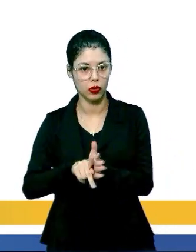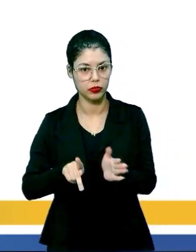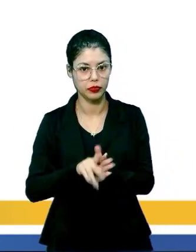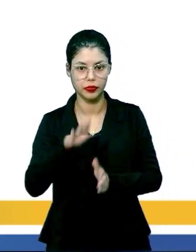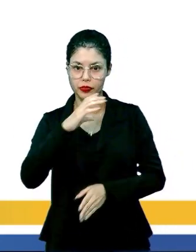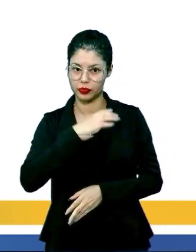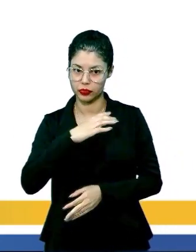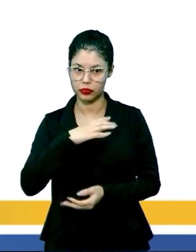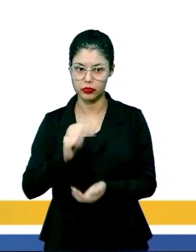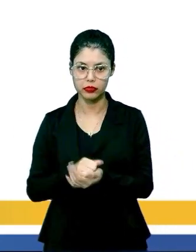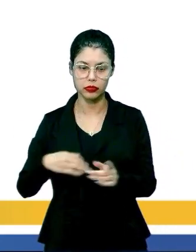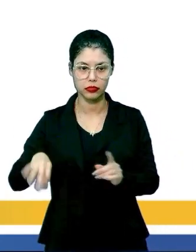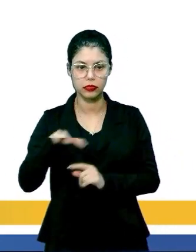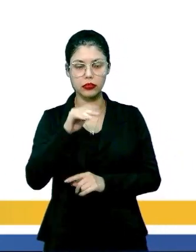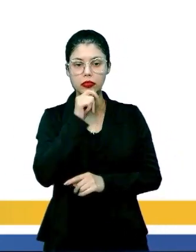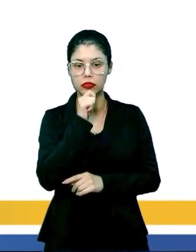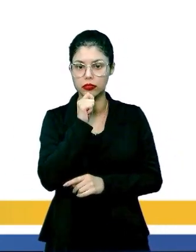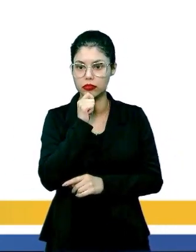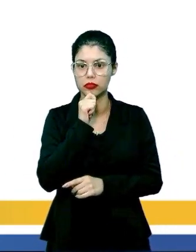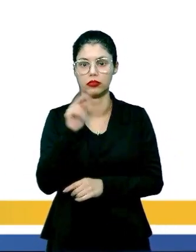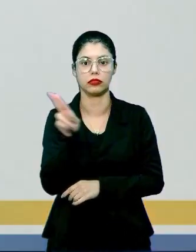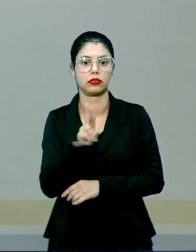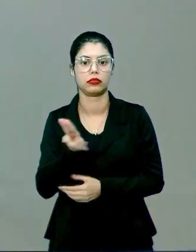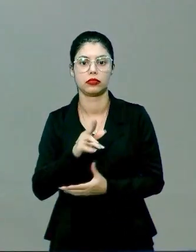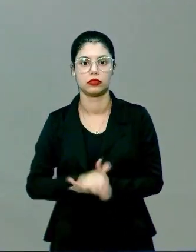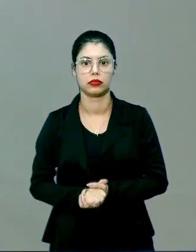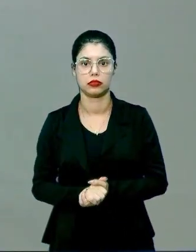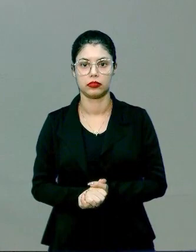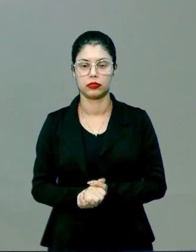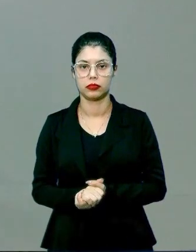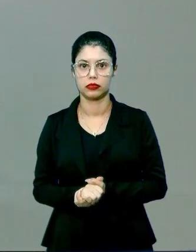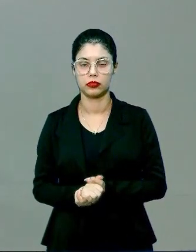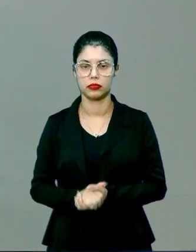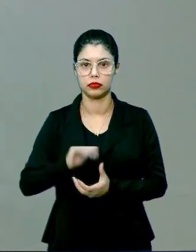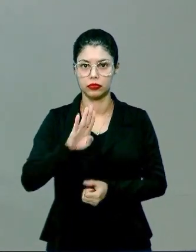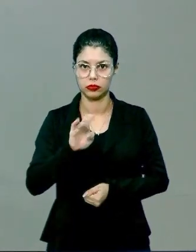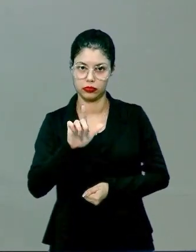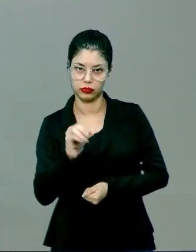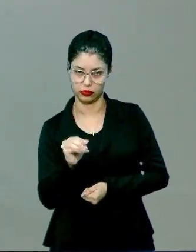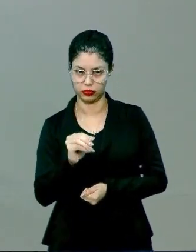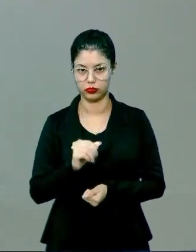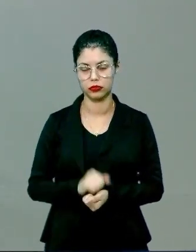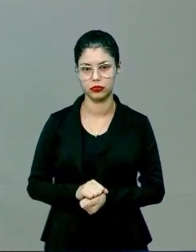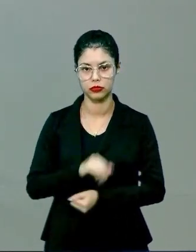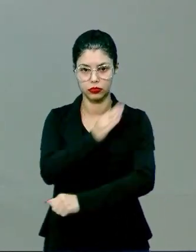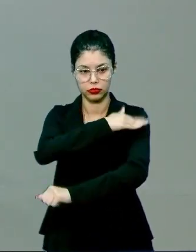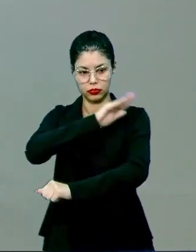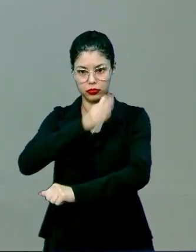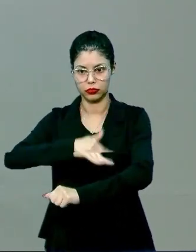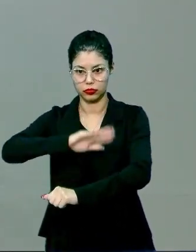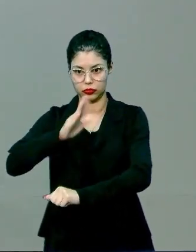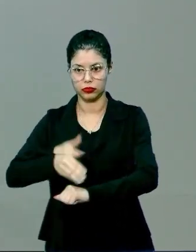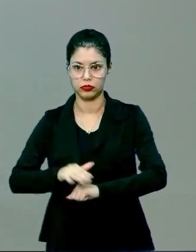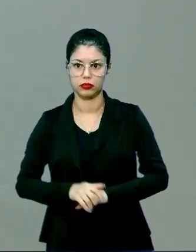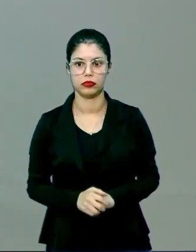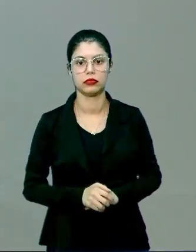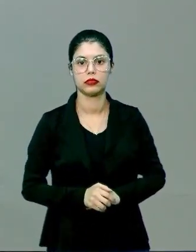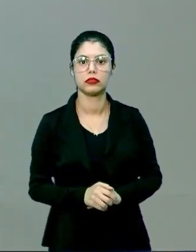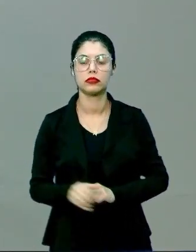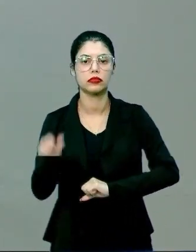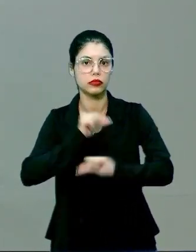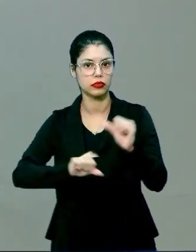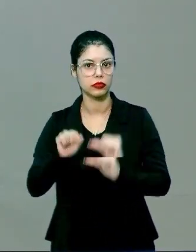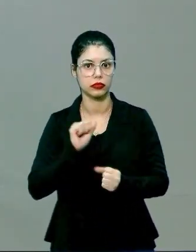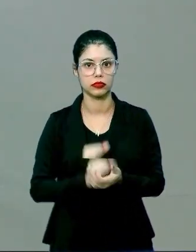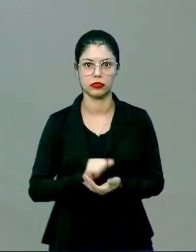a cidade santa, a qual deram o nome de Belo Monte, né? Esse Arraial de Canudos, ele também foi mudado